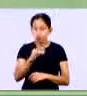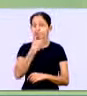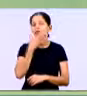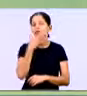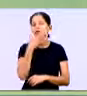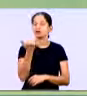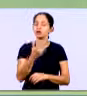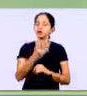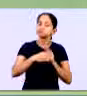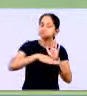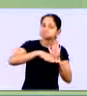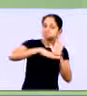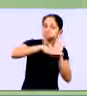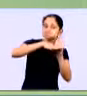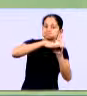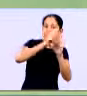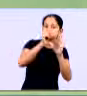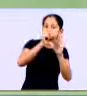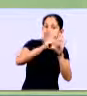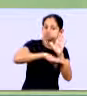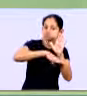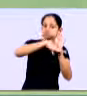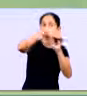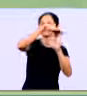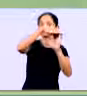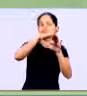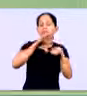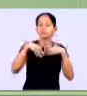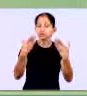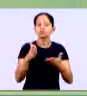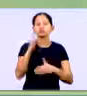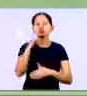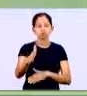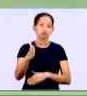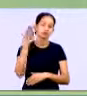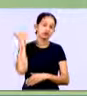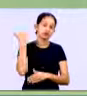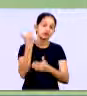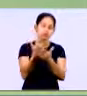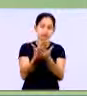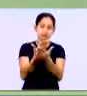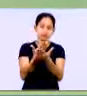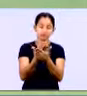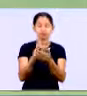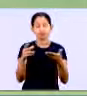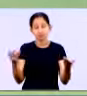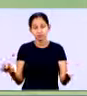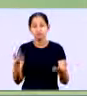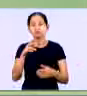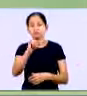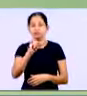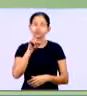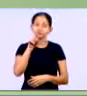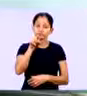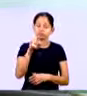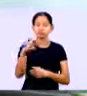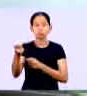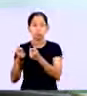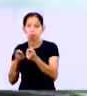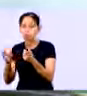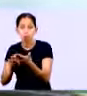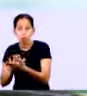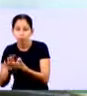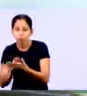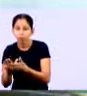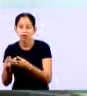fato de as despesas estarem muito altas. Então, aquilo que nós já trabalhamos em aulas anteriores, certo? Se você não controla as suas despesas,